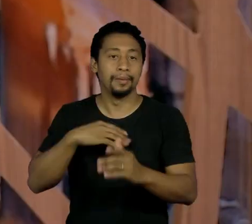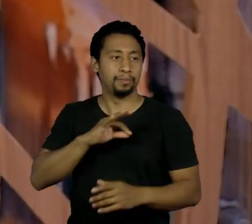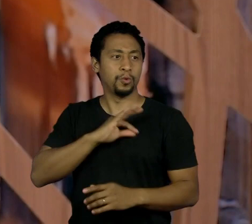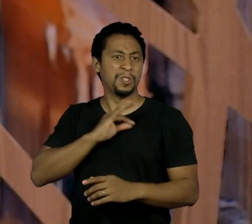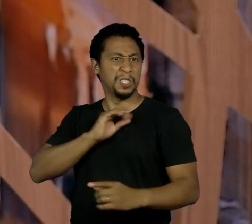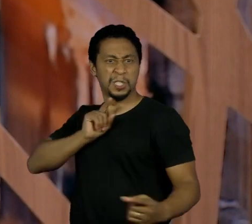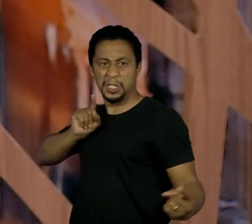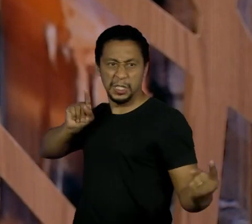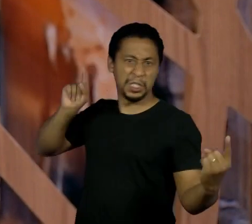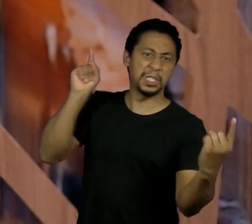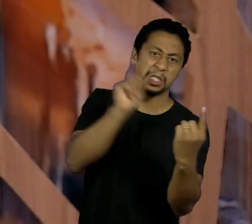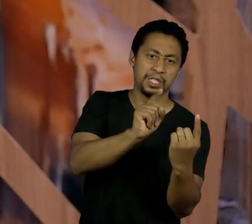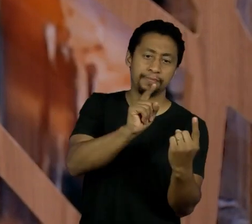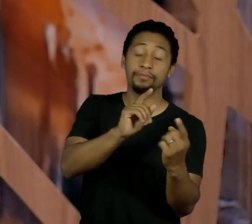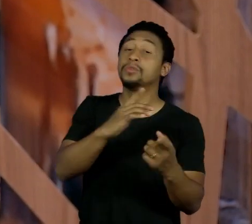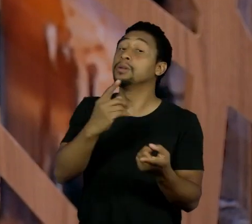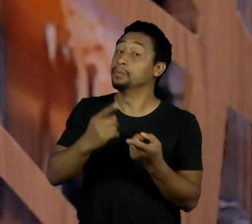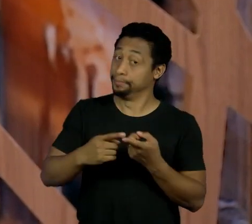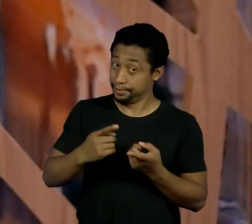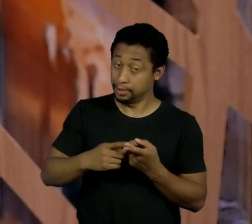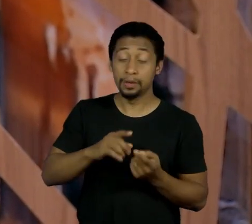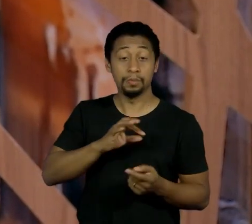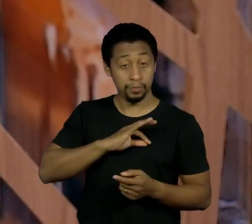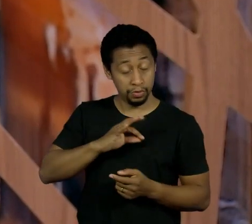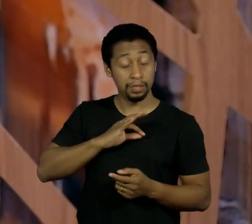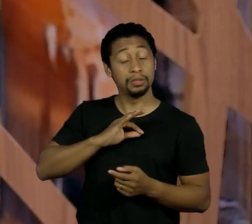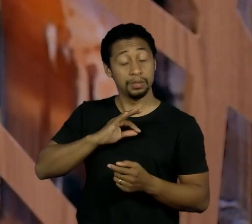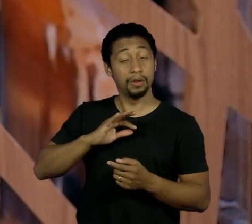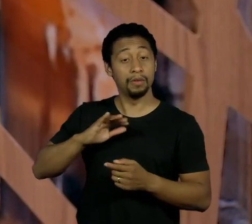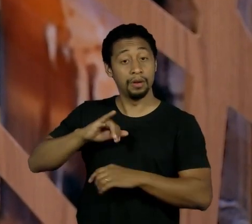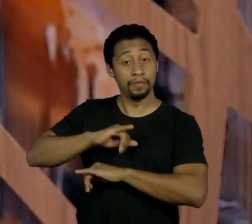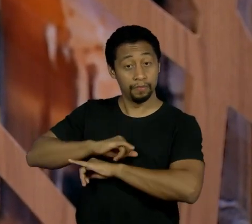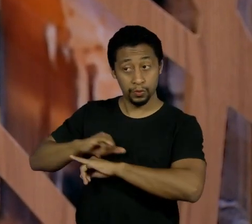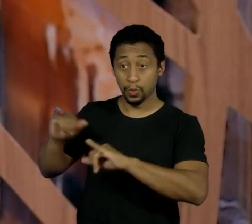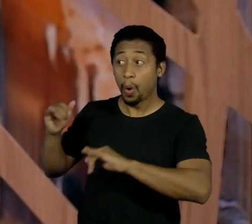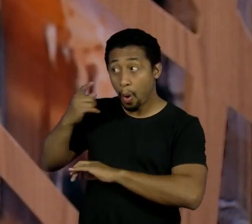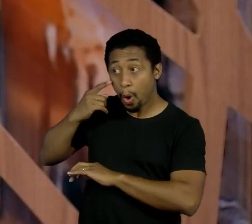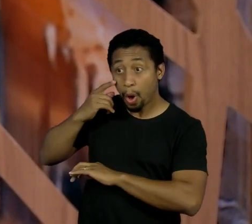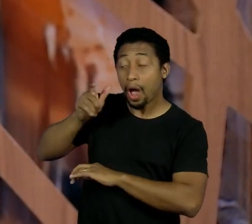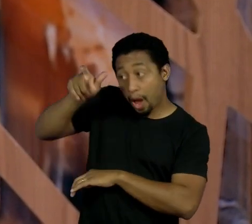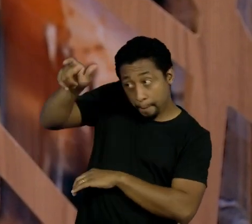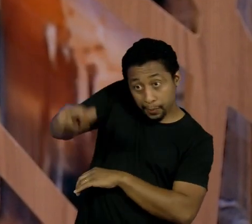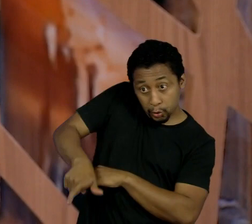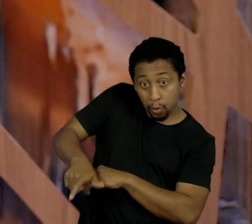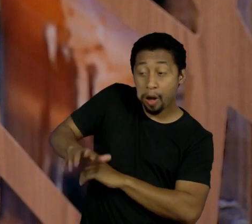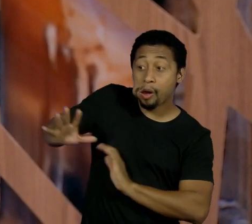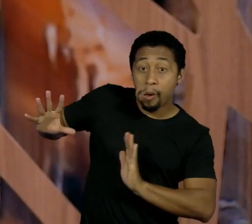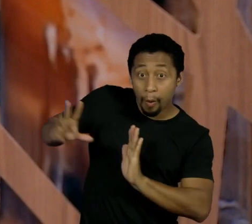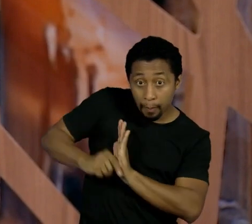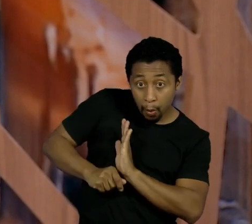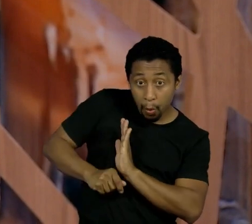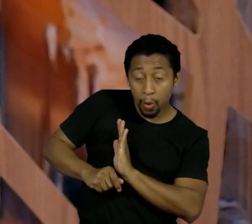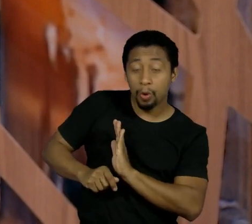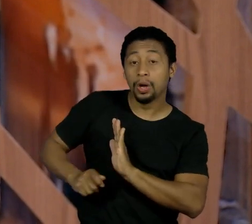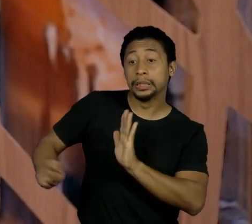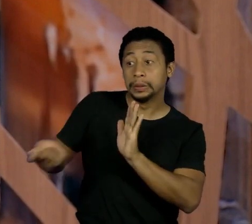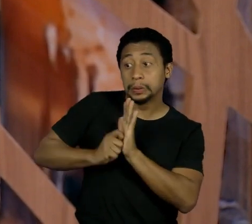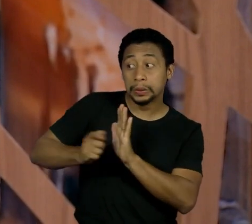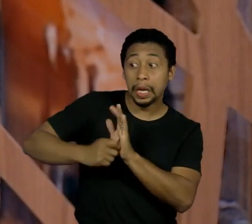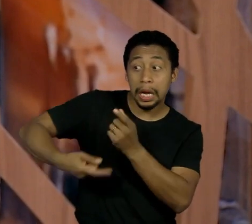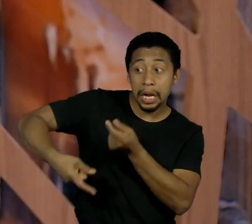polícia tinha um comunicado de que fulano de tal tinha realizado um roubo, ou realizado um furto, ou estavam fazendo tráfico de